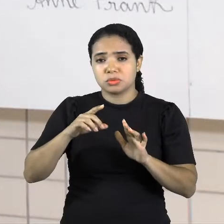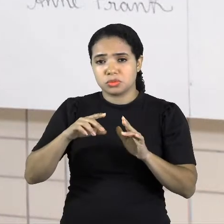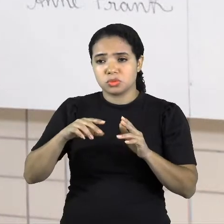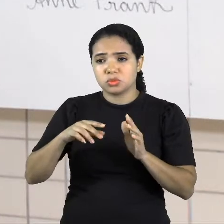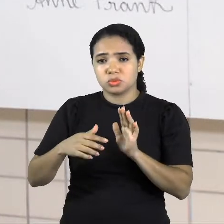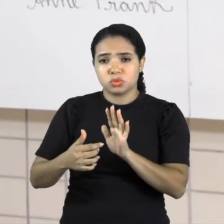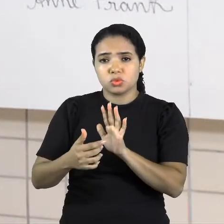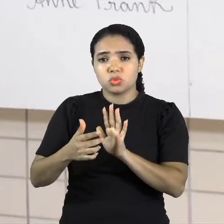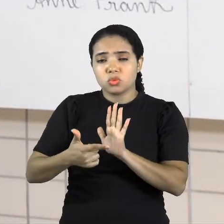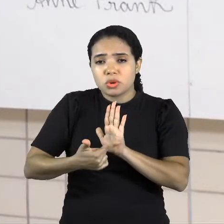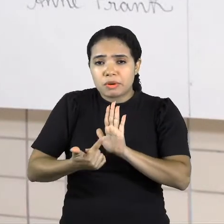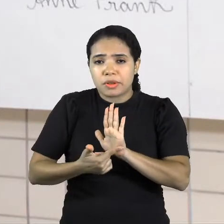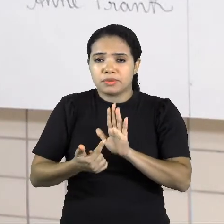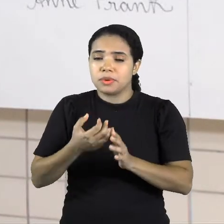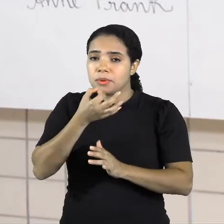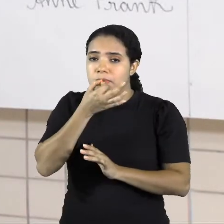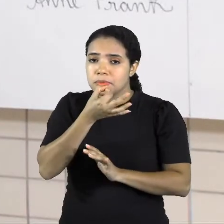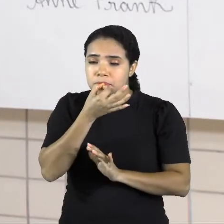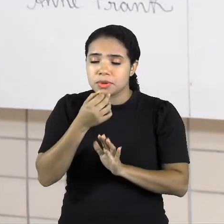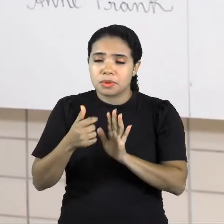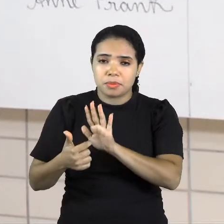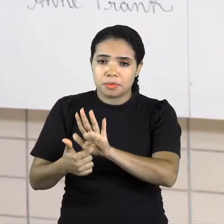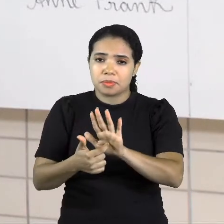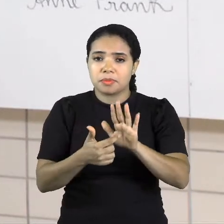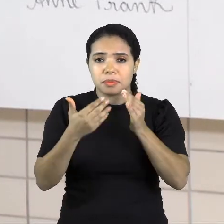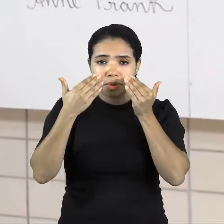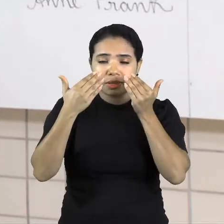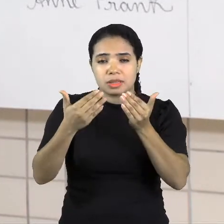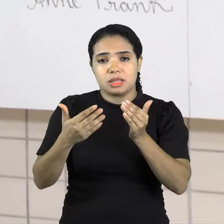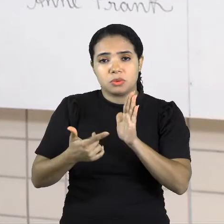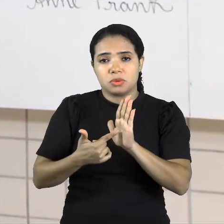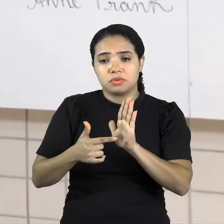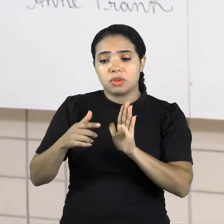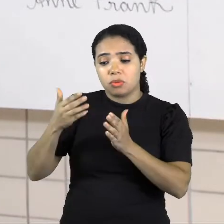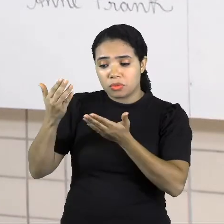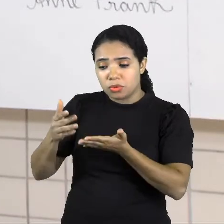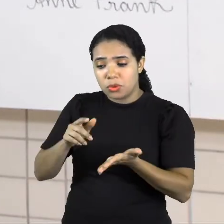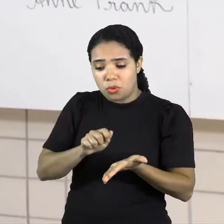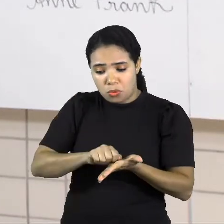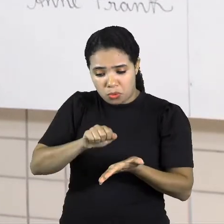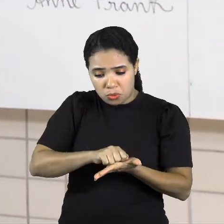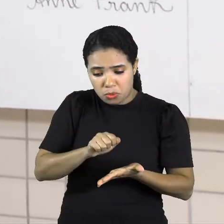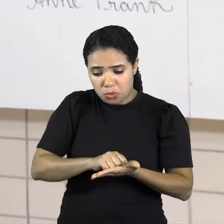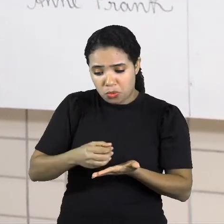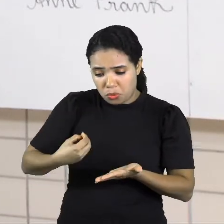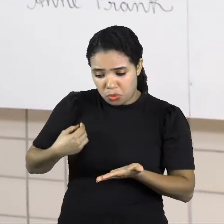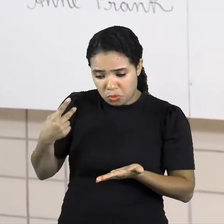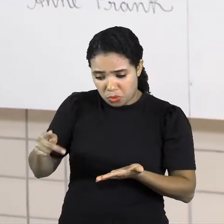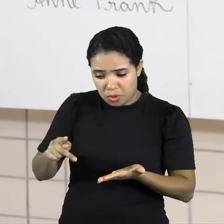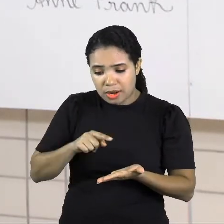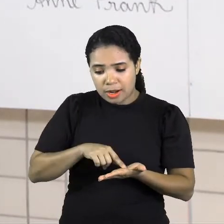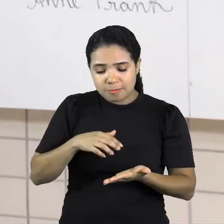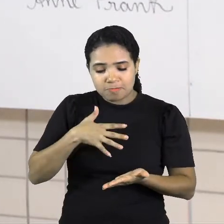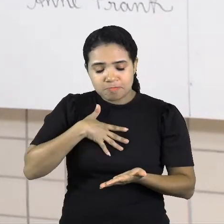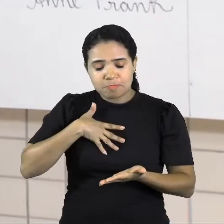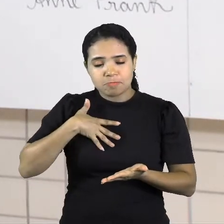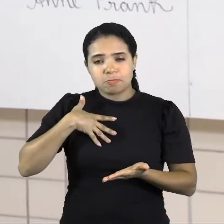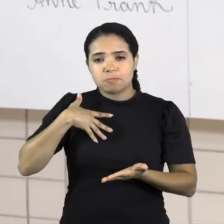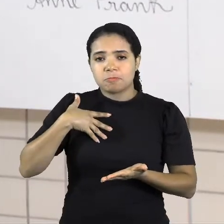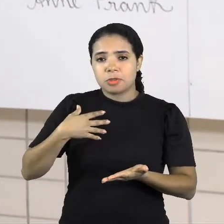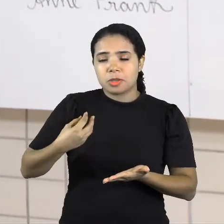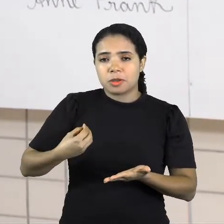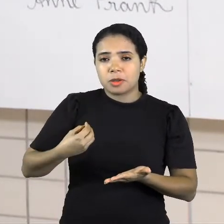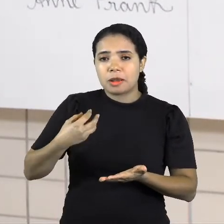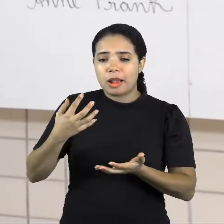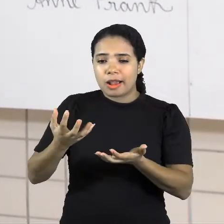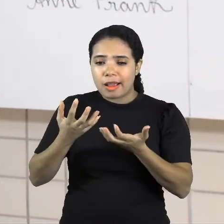uma opinião, né, lá na apresentação, que fala que esse diário serve como inspiração, né, na busca dos